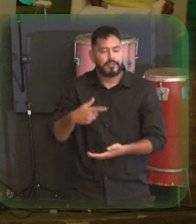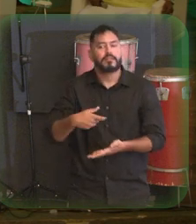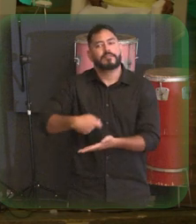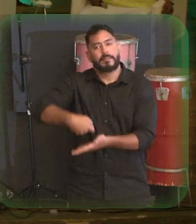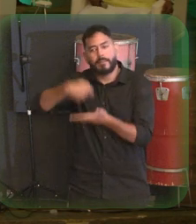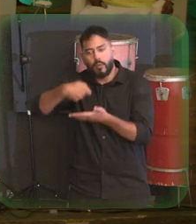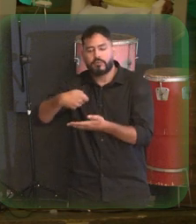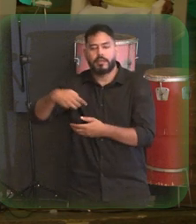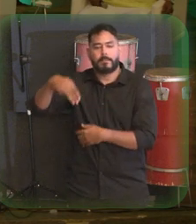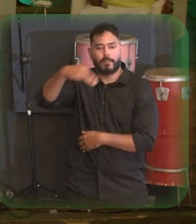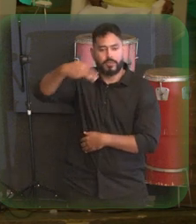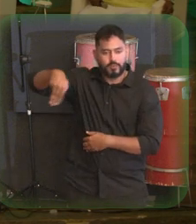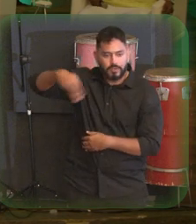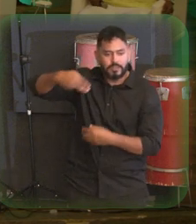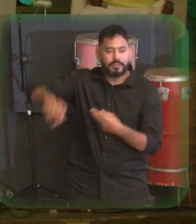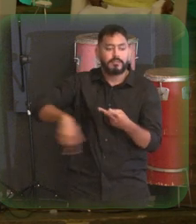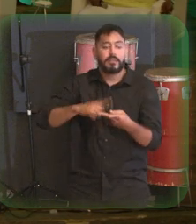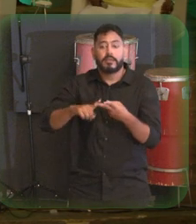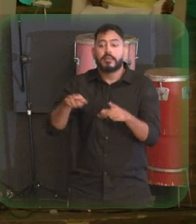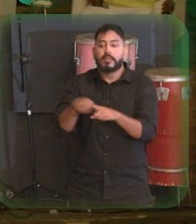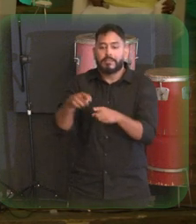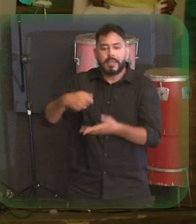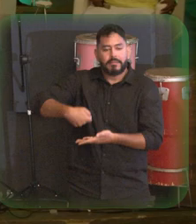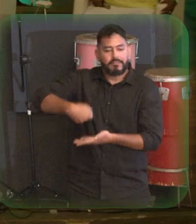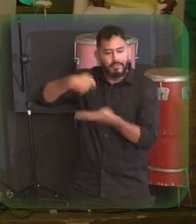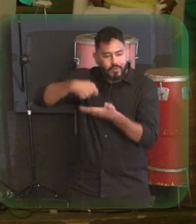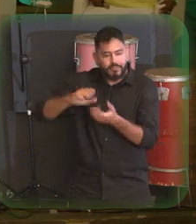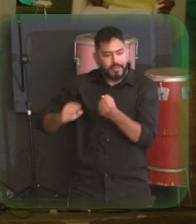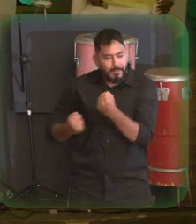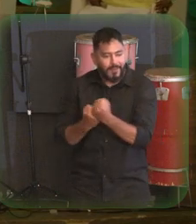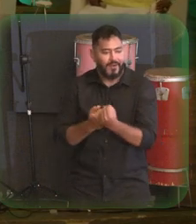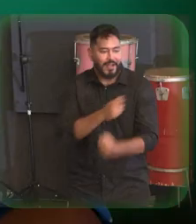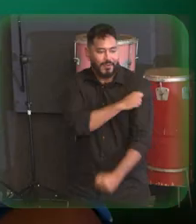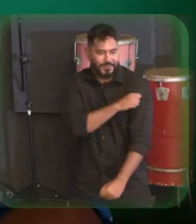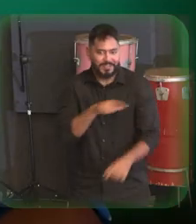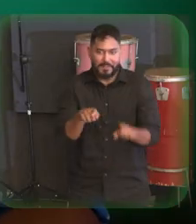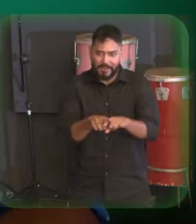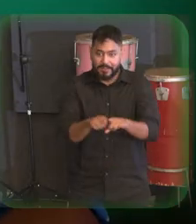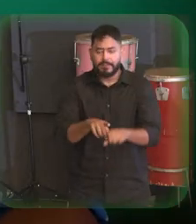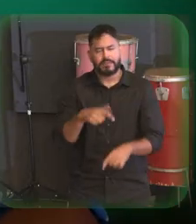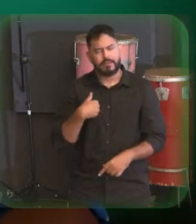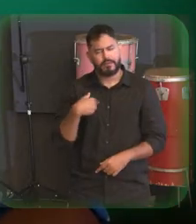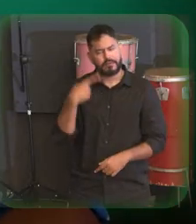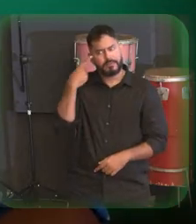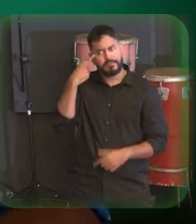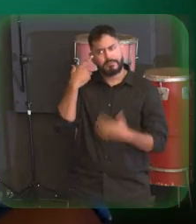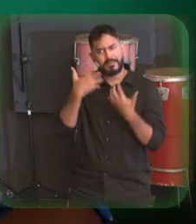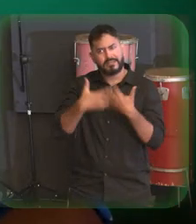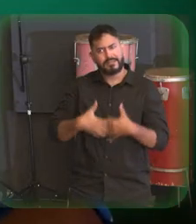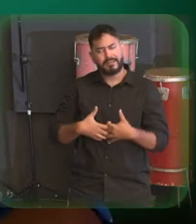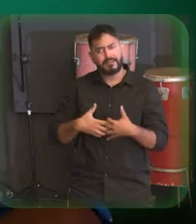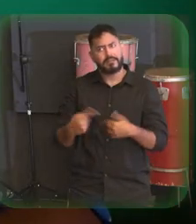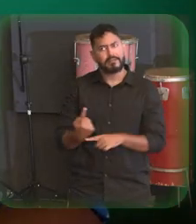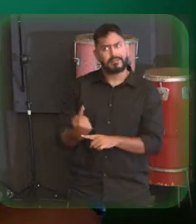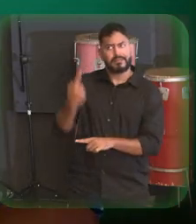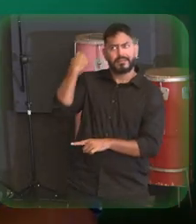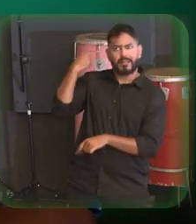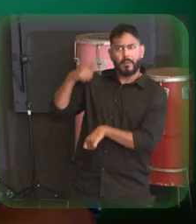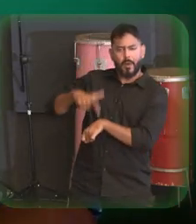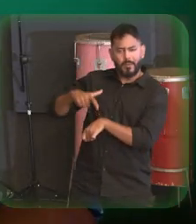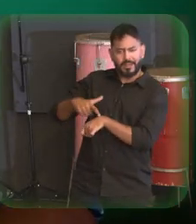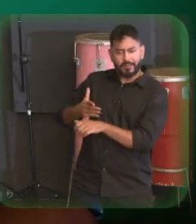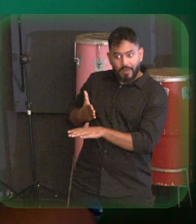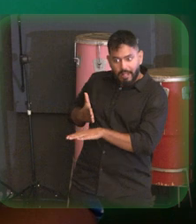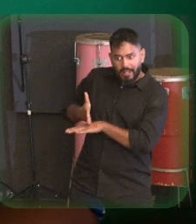de monitoria e que teve acesso a bolsas de assistência ao estudante também. E eu fiquei pensando, ministro, que naquele momento, quando a gente ingressou